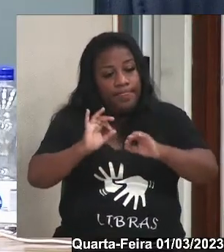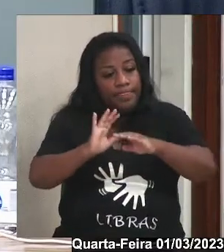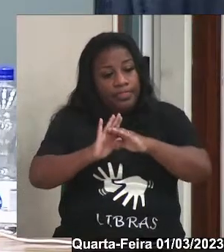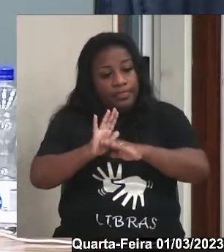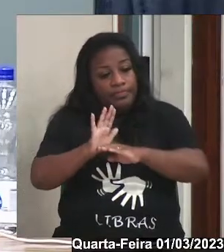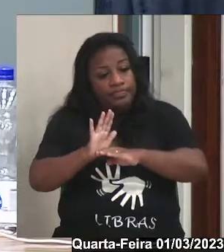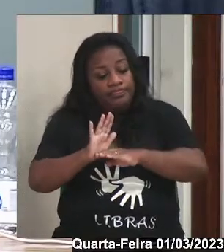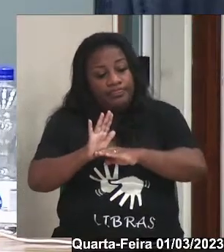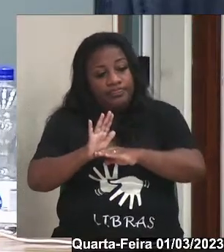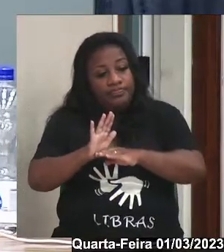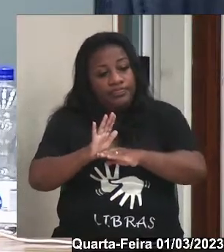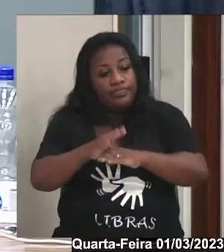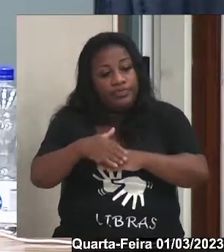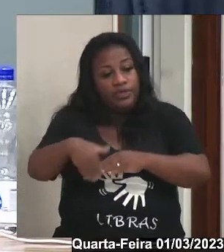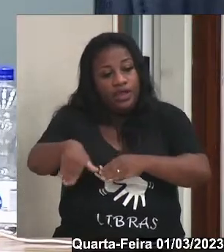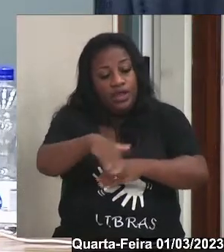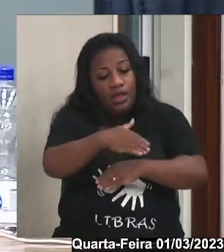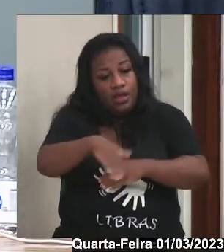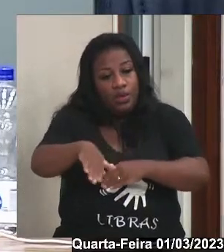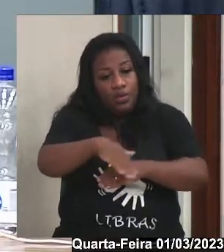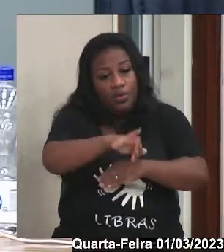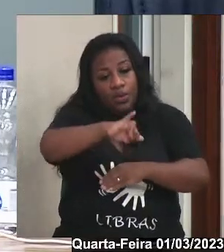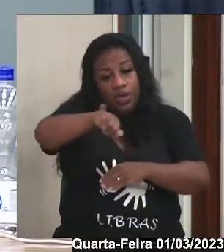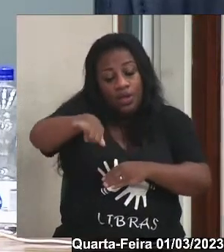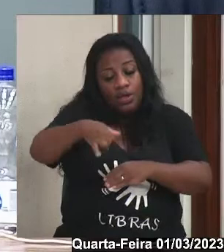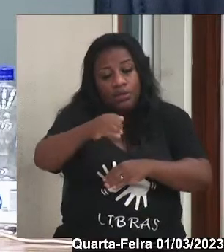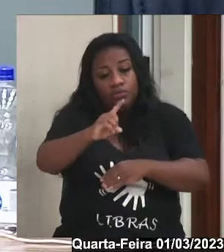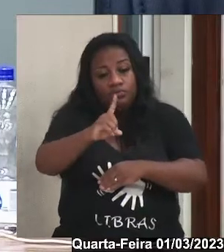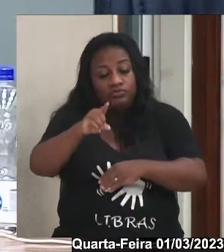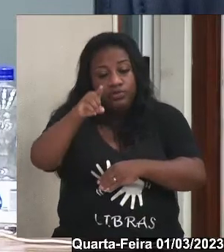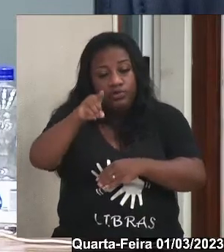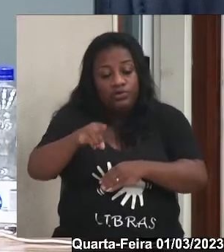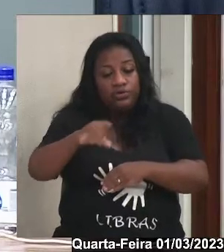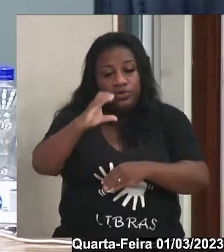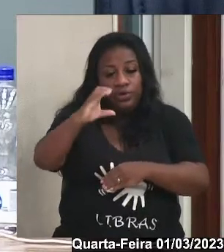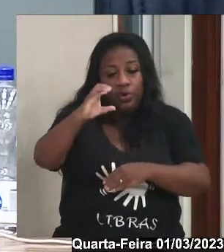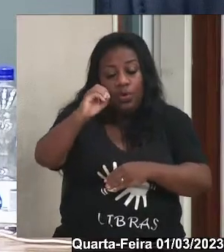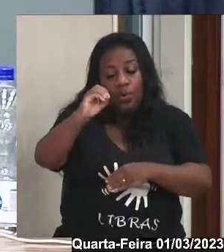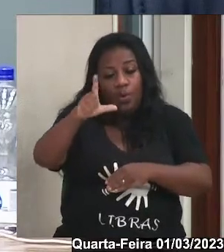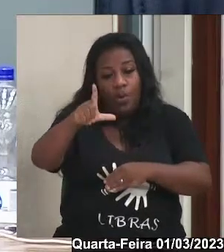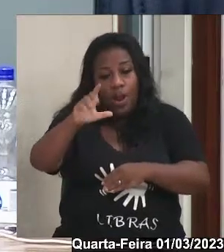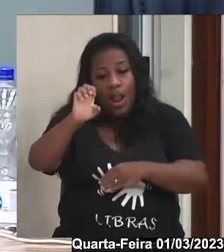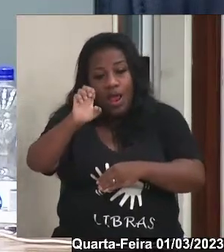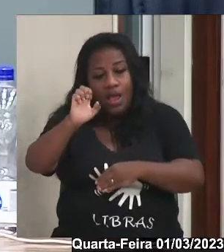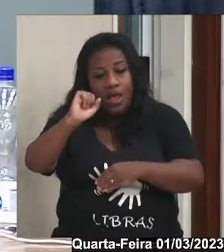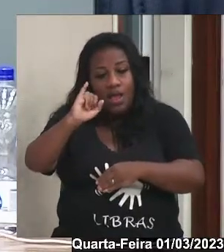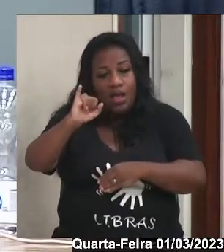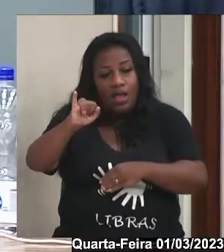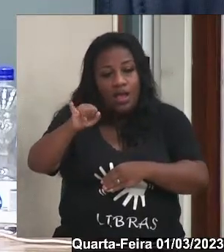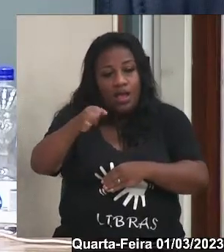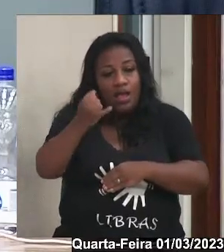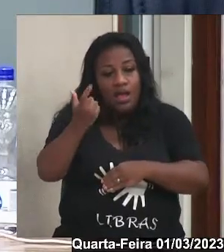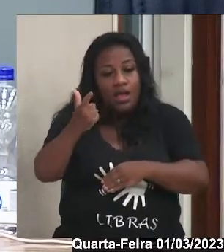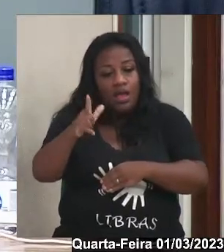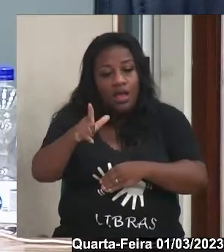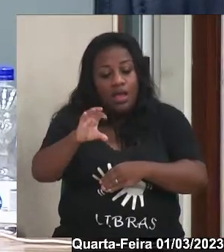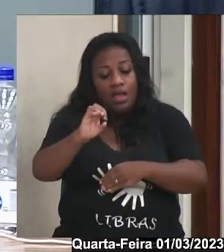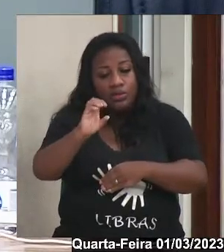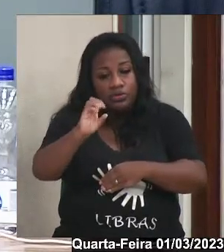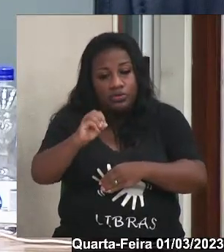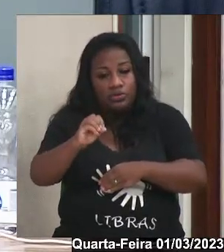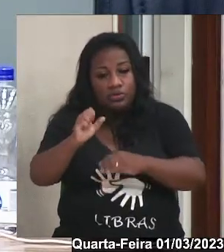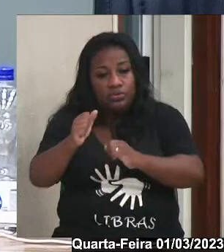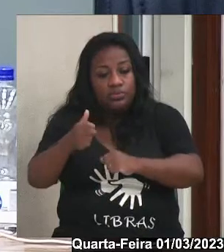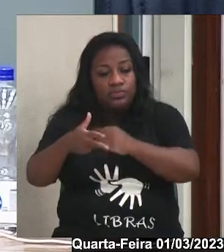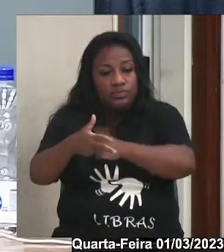do número 23 da Rua da Benção, Jardim Vitória, em Imbu das Artes. Indicação 12/2023. Indica ao